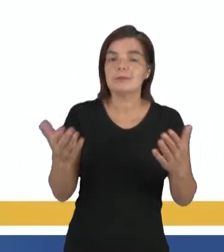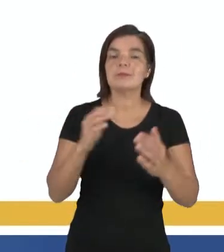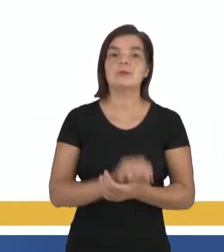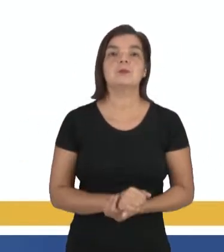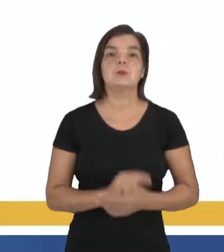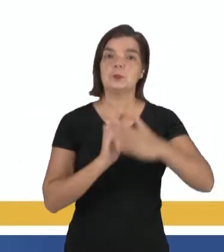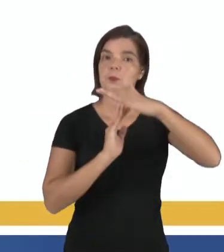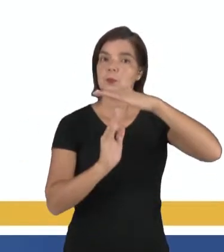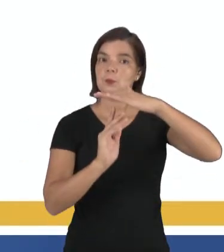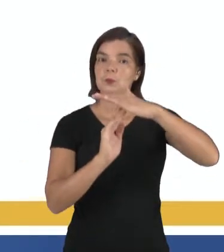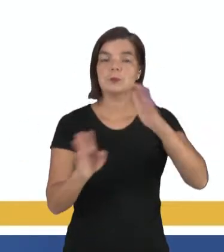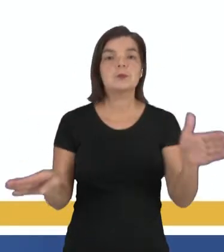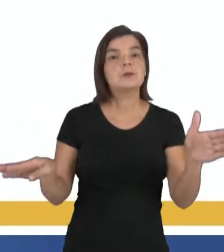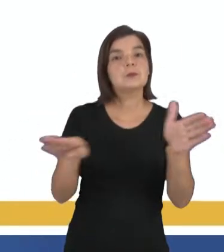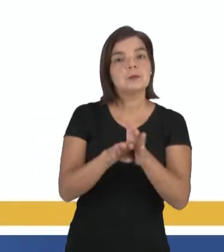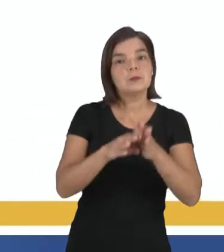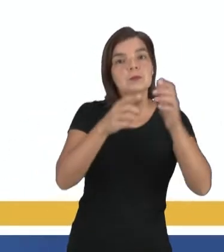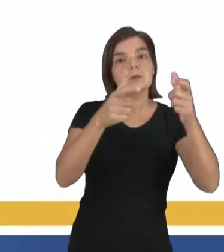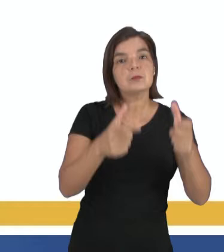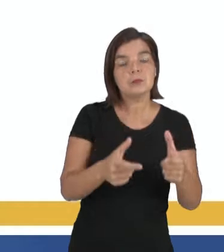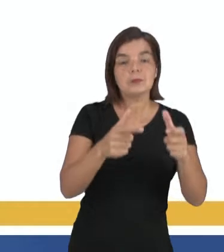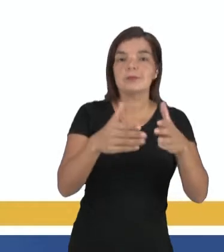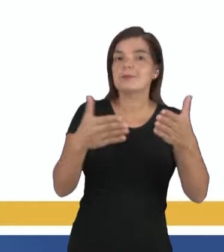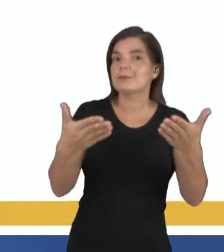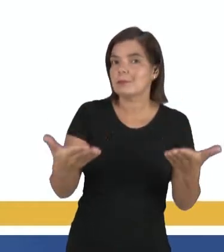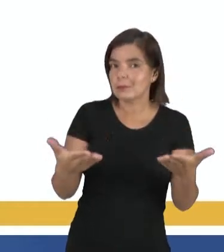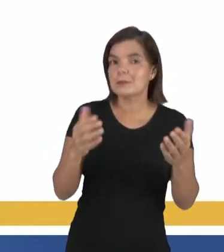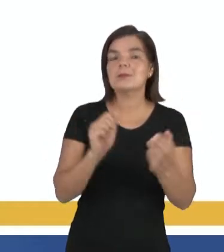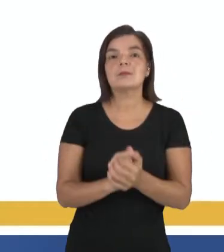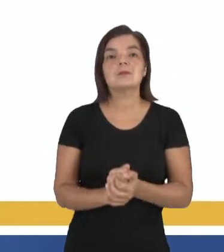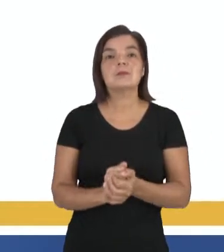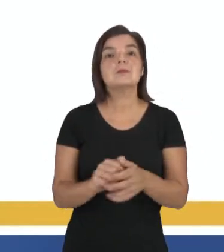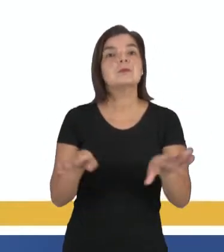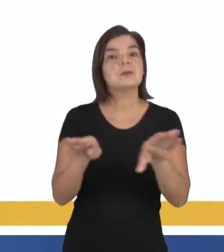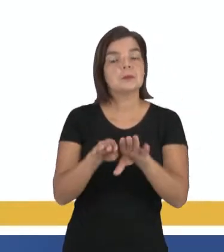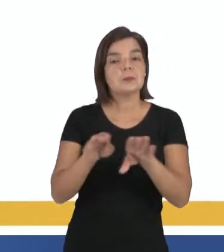os imigrantes chegam a determinado lugar, consequentemente vai